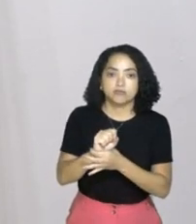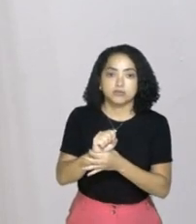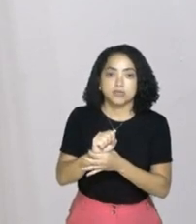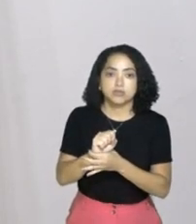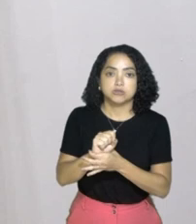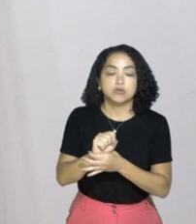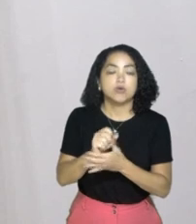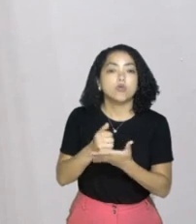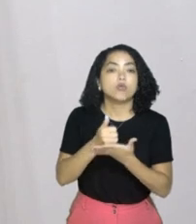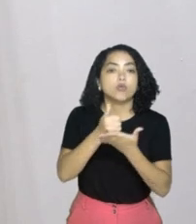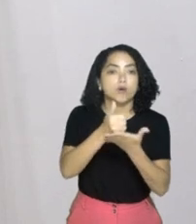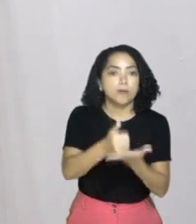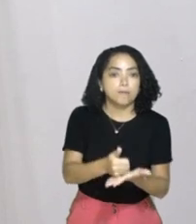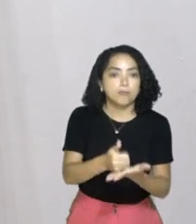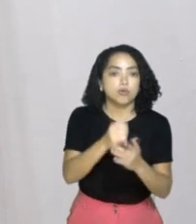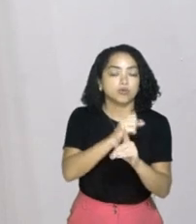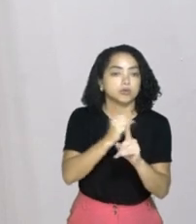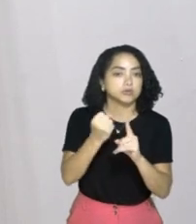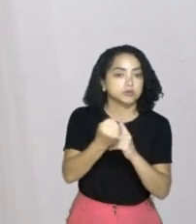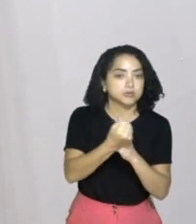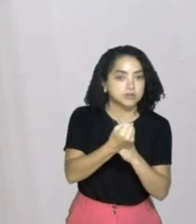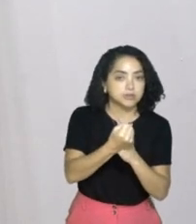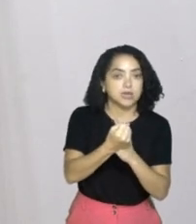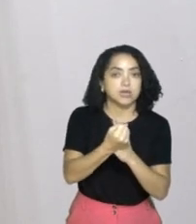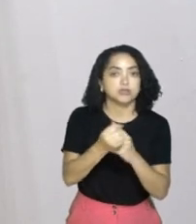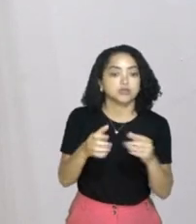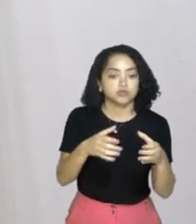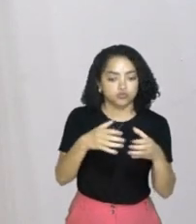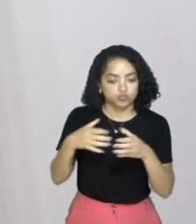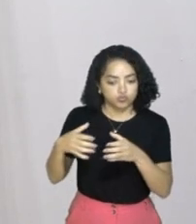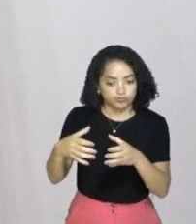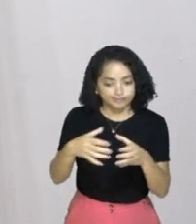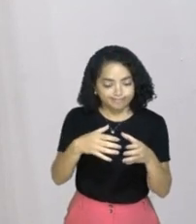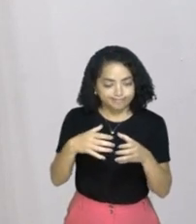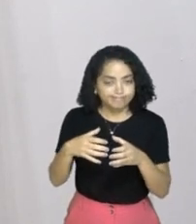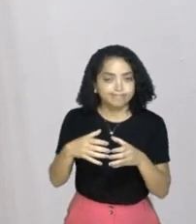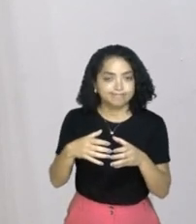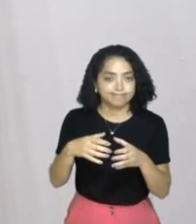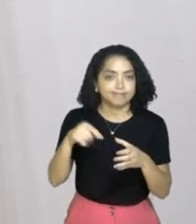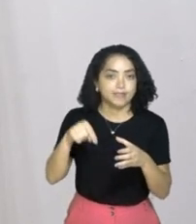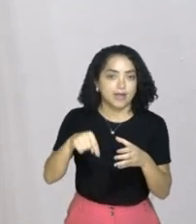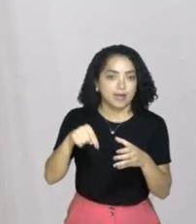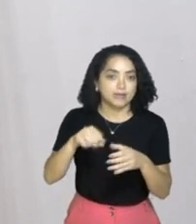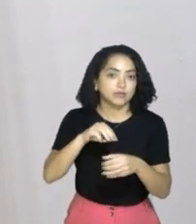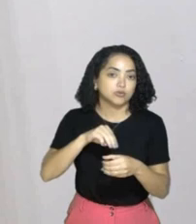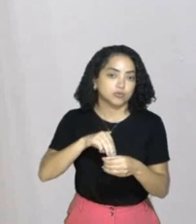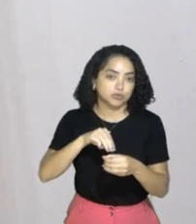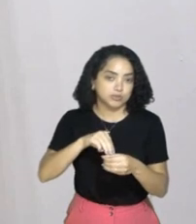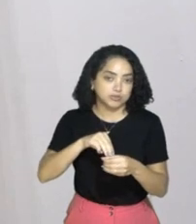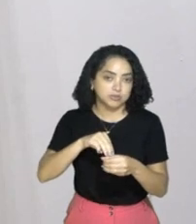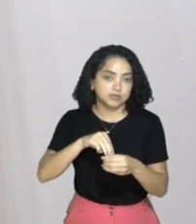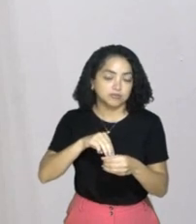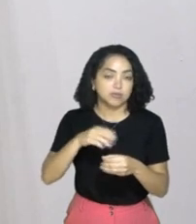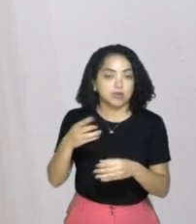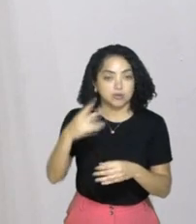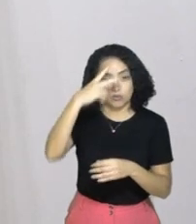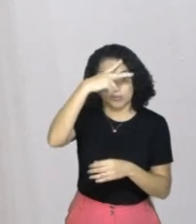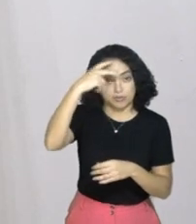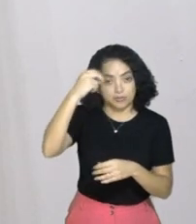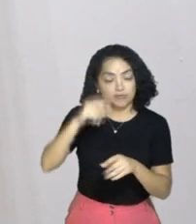irrestrito da sociedade e das instituições do nosso município assim como a nossa prefeitura